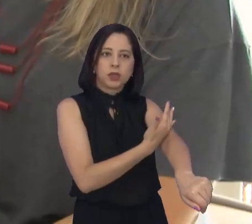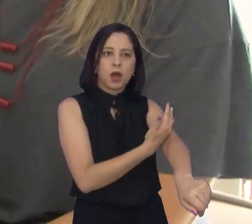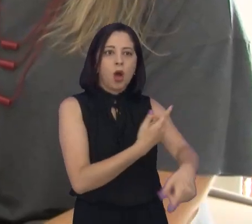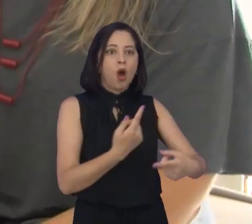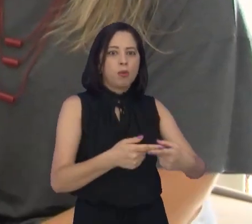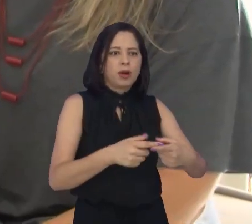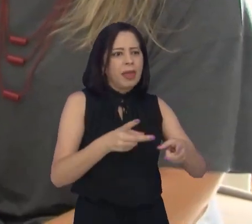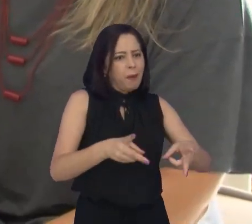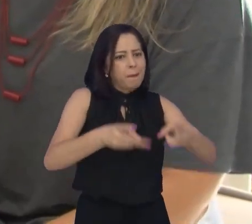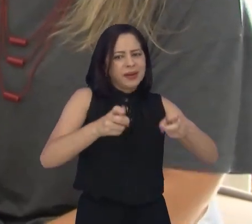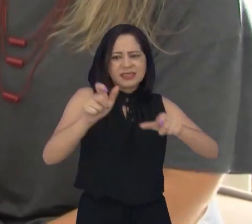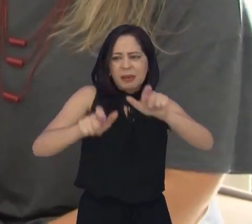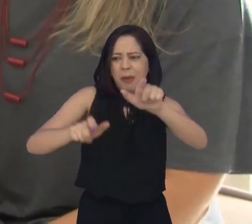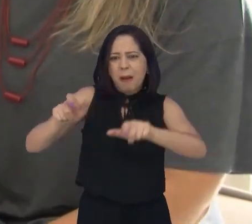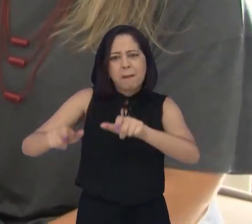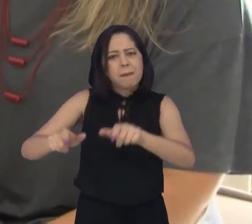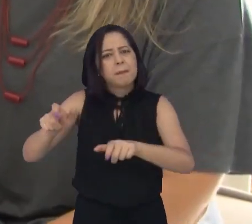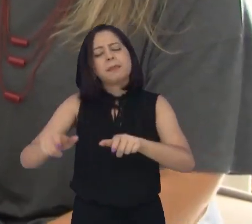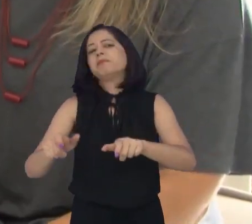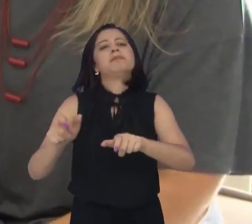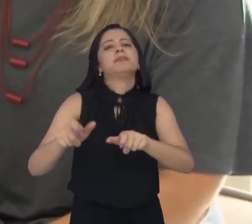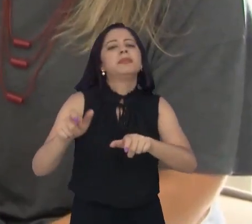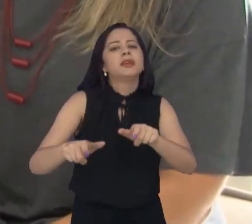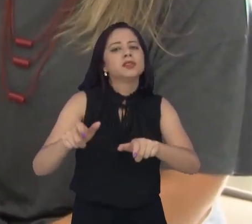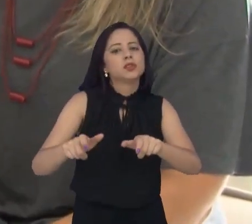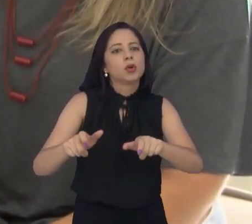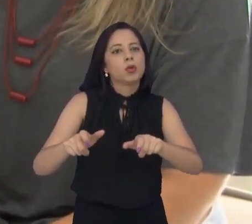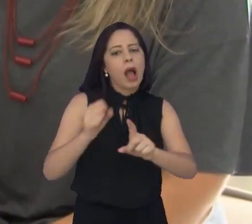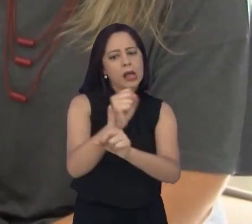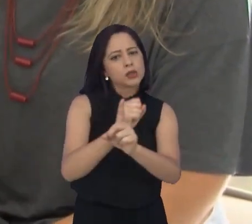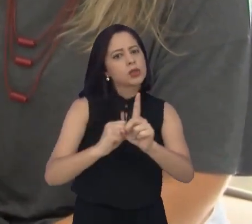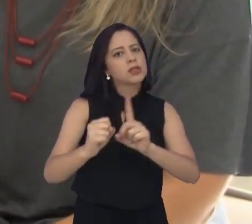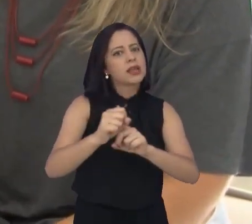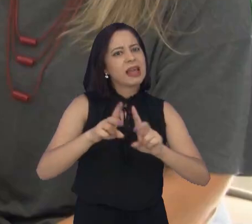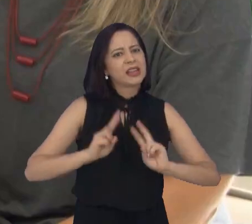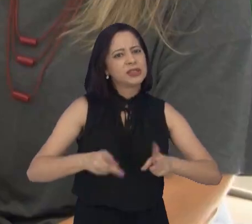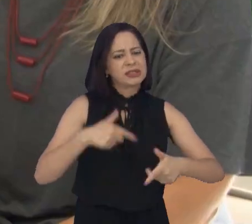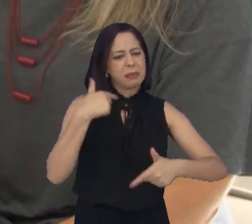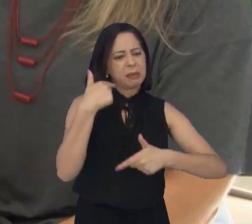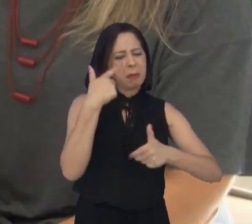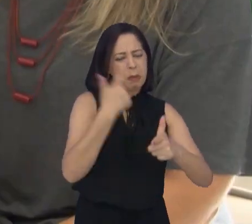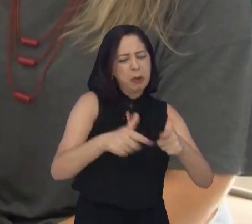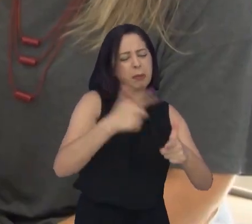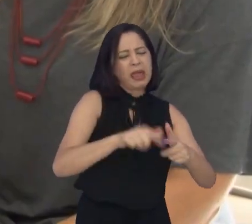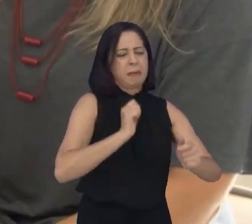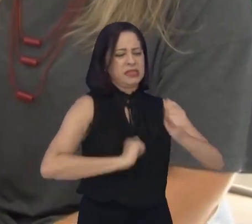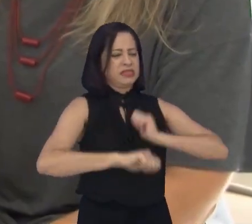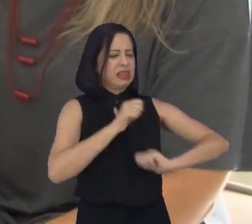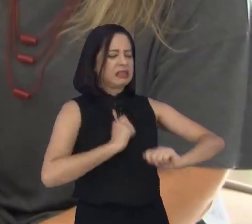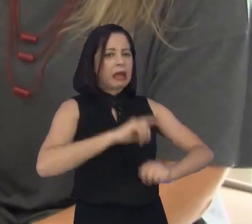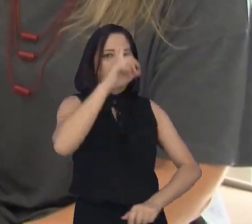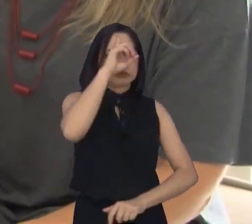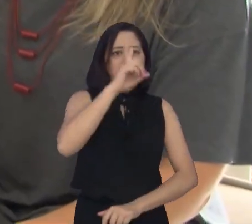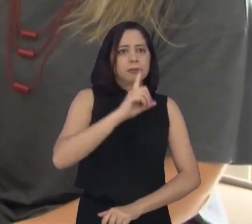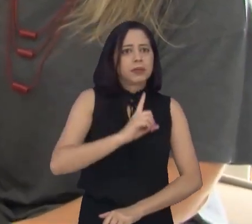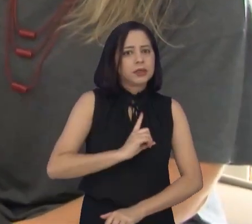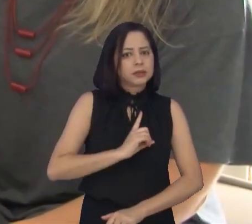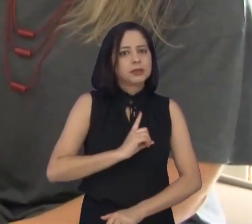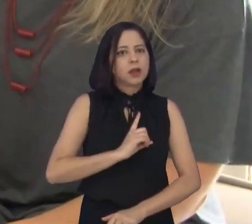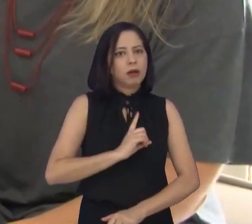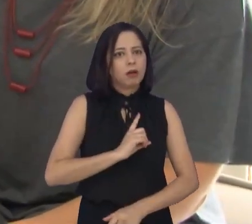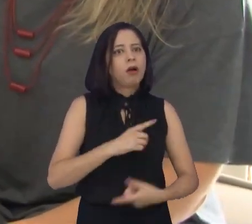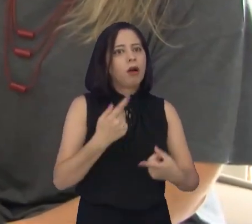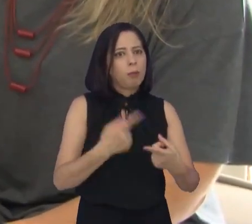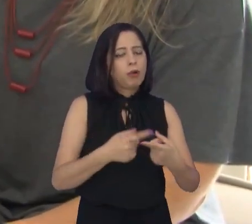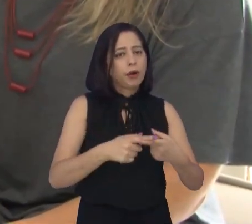muitas pessoas, né, que a sociedade como um todo enfrenta muitos problemas de depressão, ansiedade, e isso tá ligado